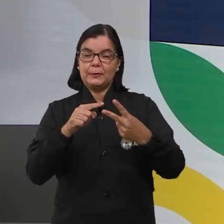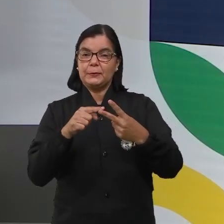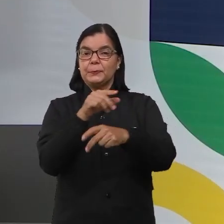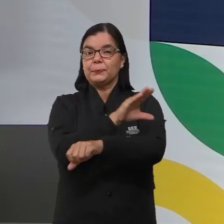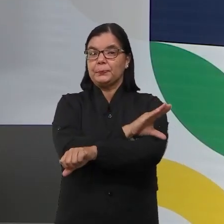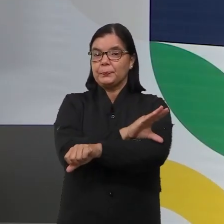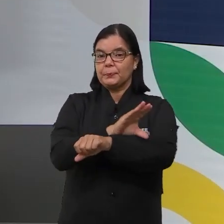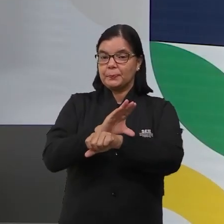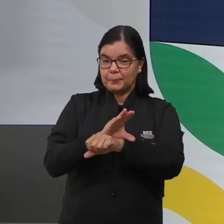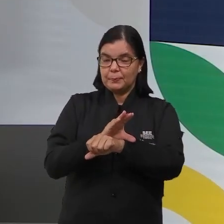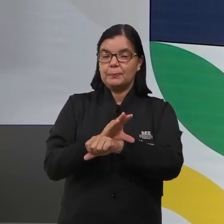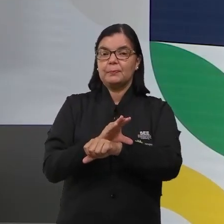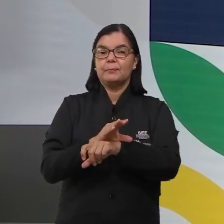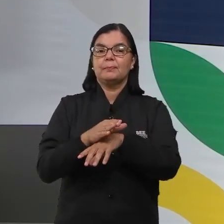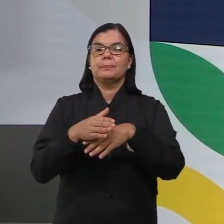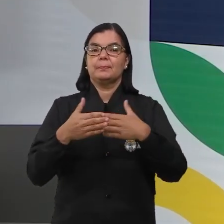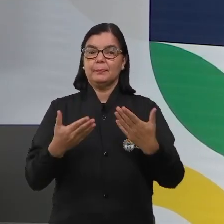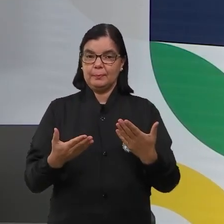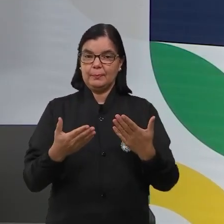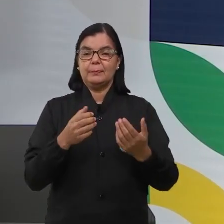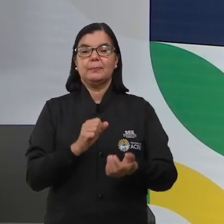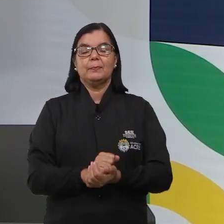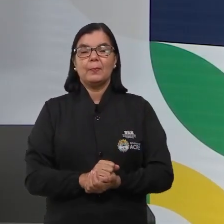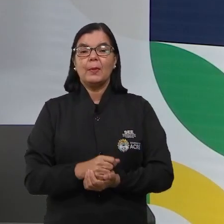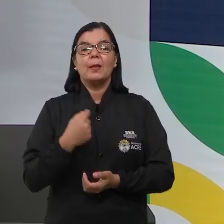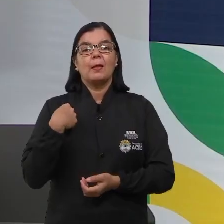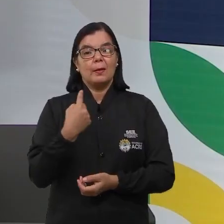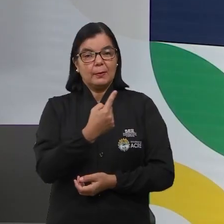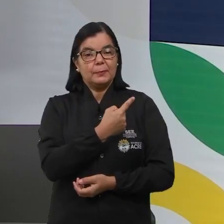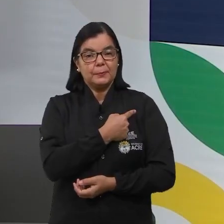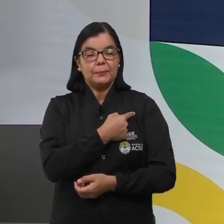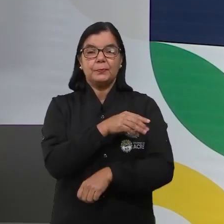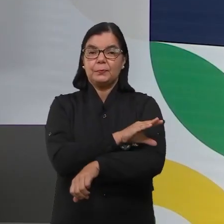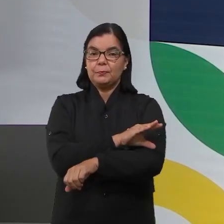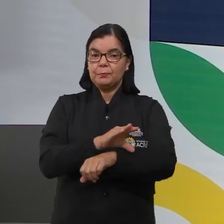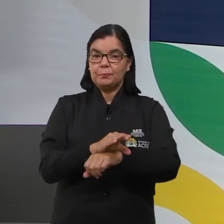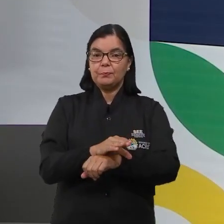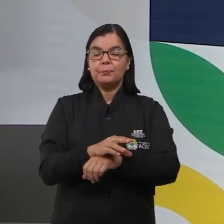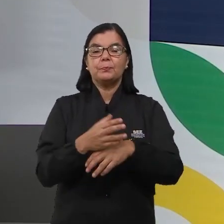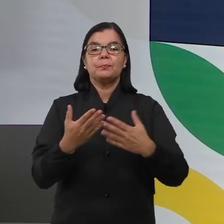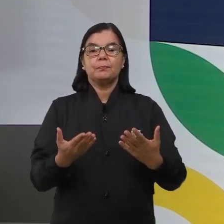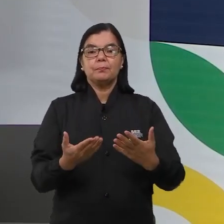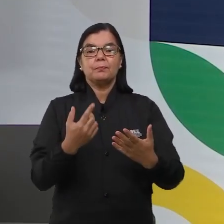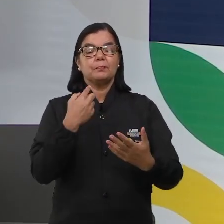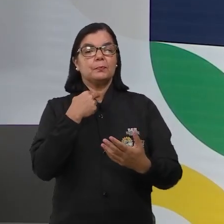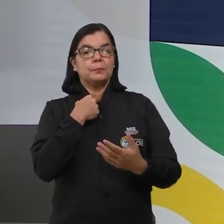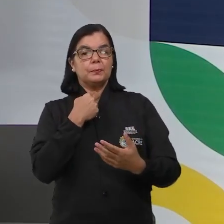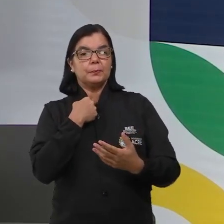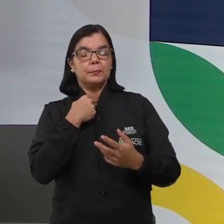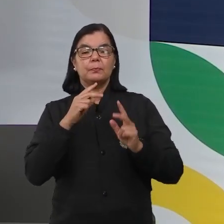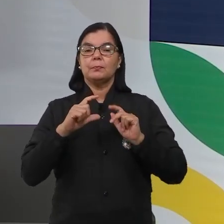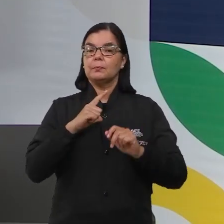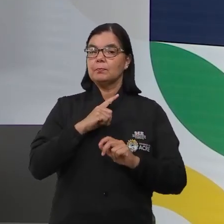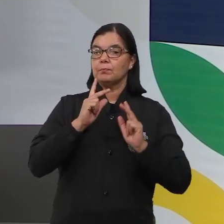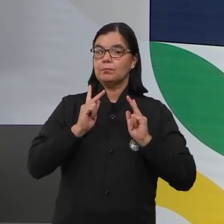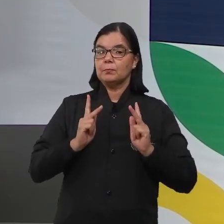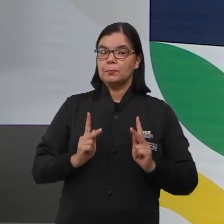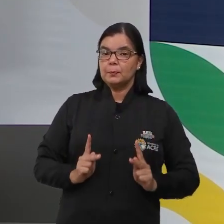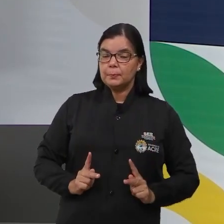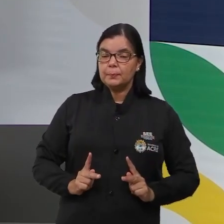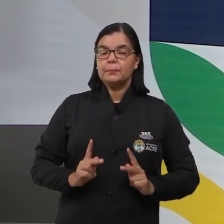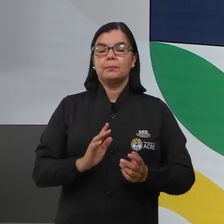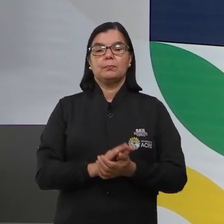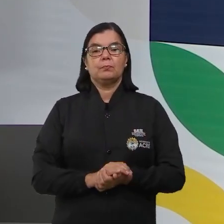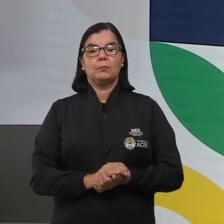que, de uma certa forma, é a nossa cultura, nós não podemos nos comportar